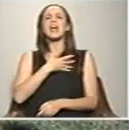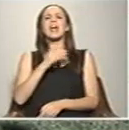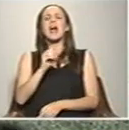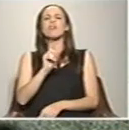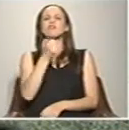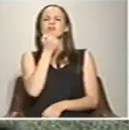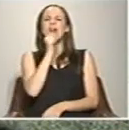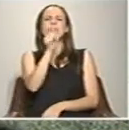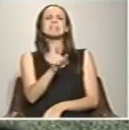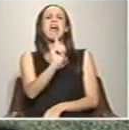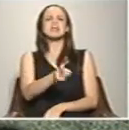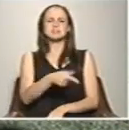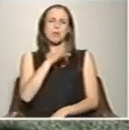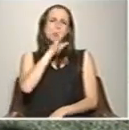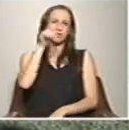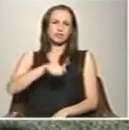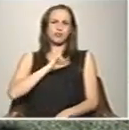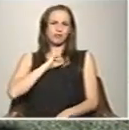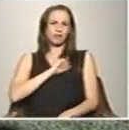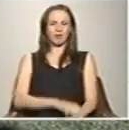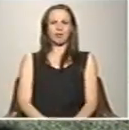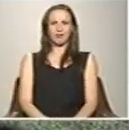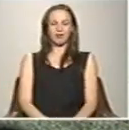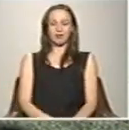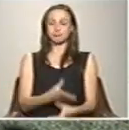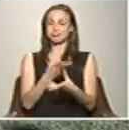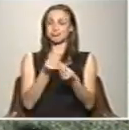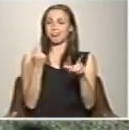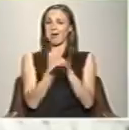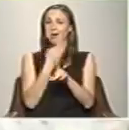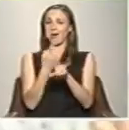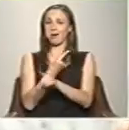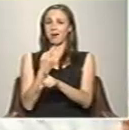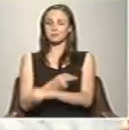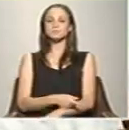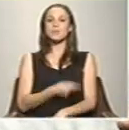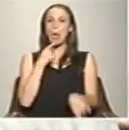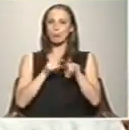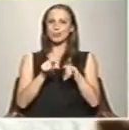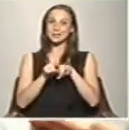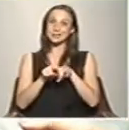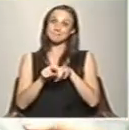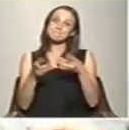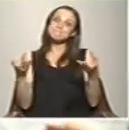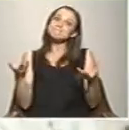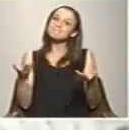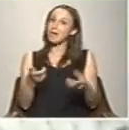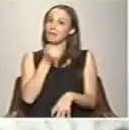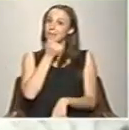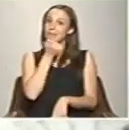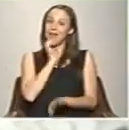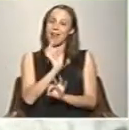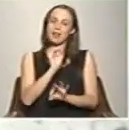faz rir no nosso país? Ui, tanta coisa, tanta coisa. A política é sempre um bom material.